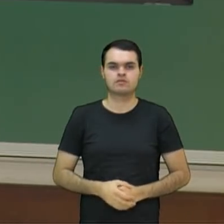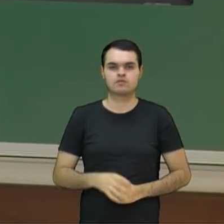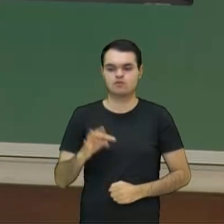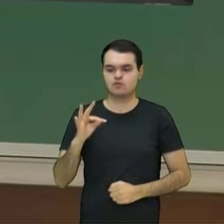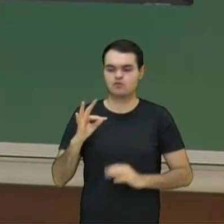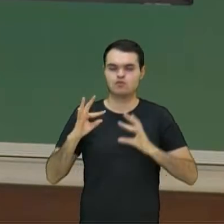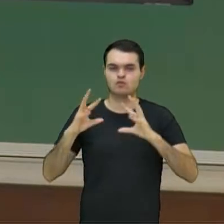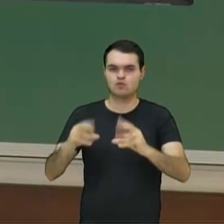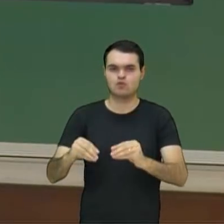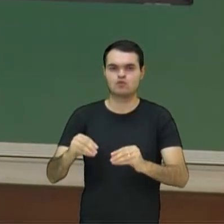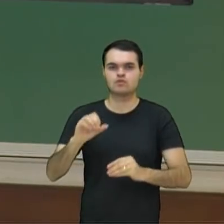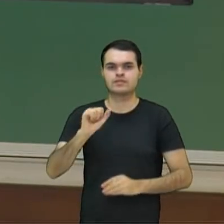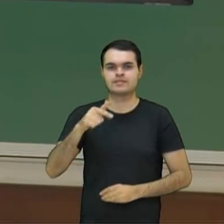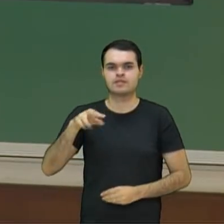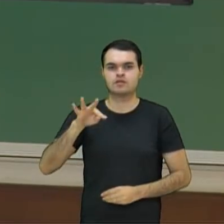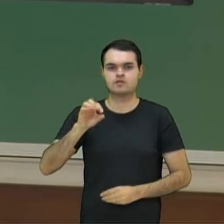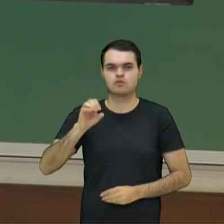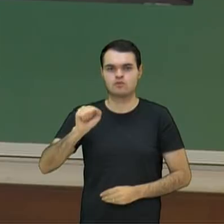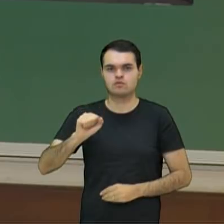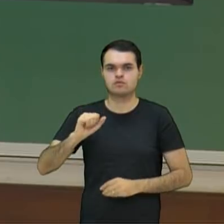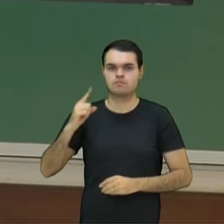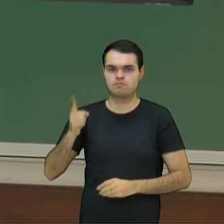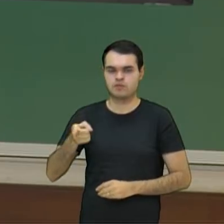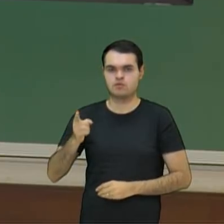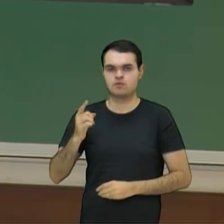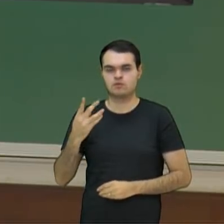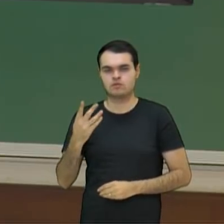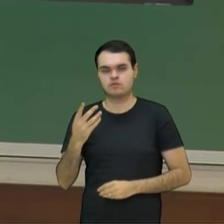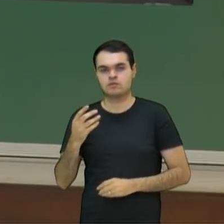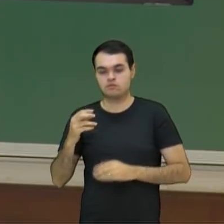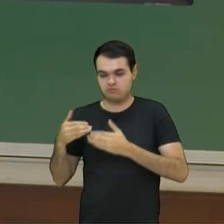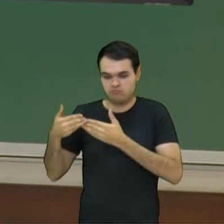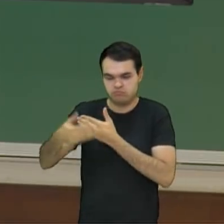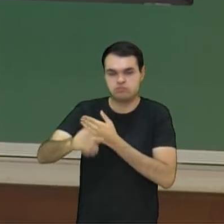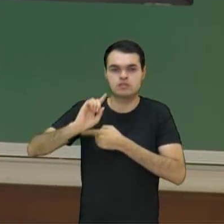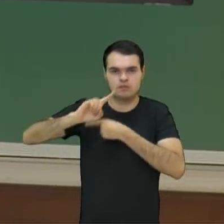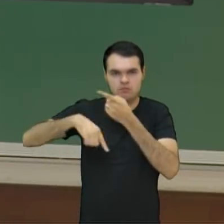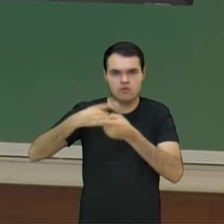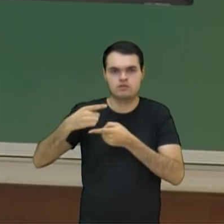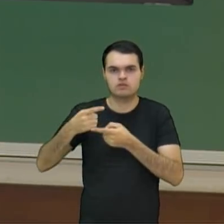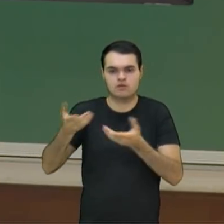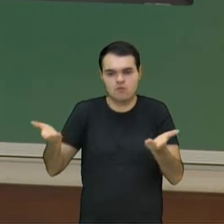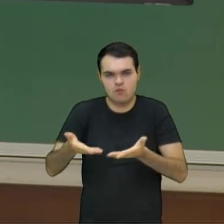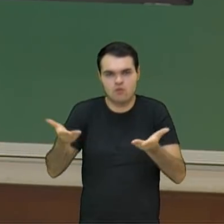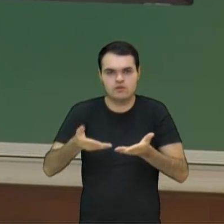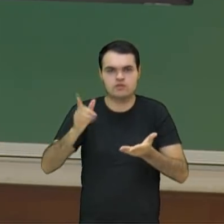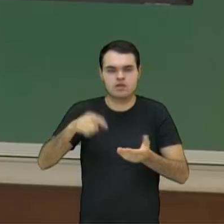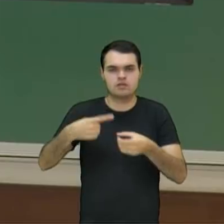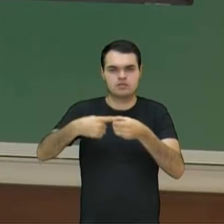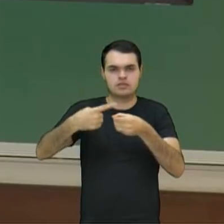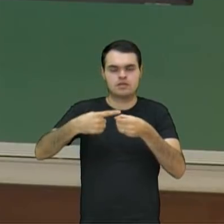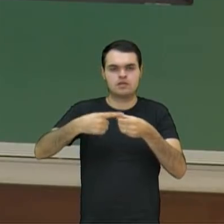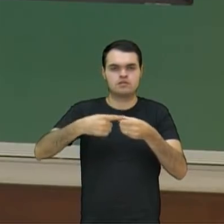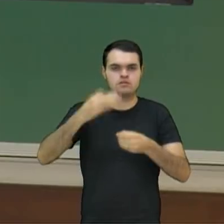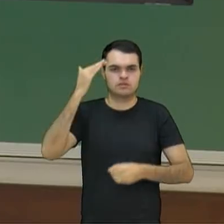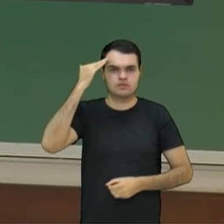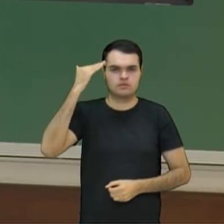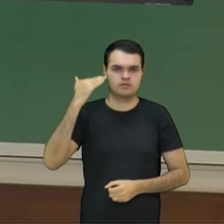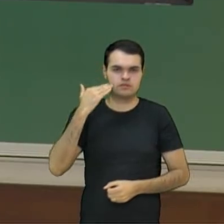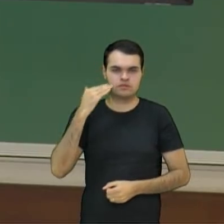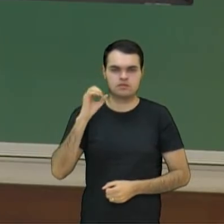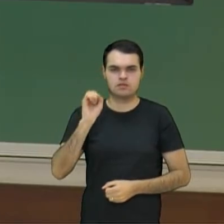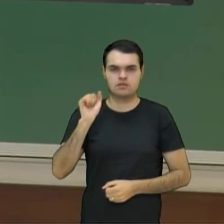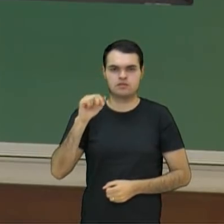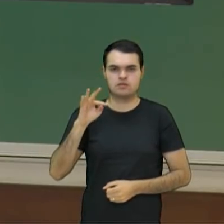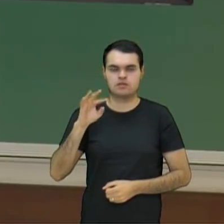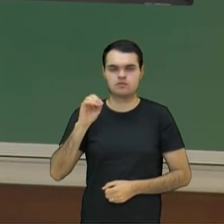em 1546, que deu origem ao município de Santos, que hoje é um importante município ali do estado